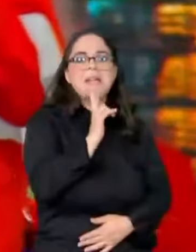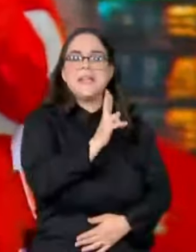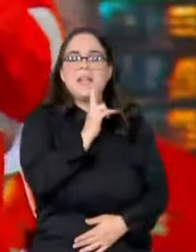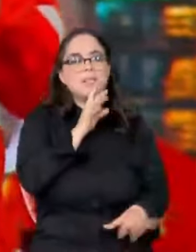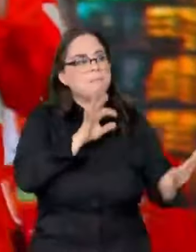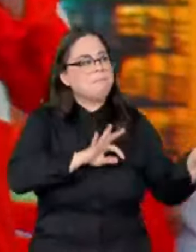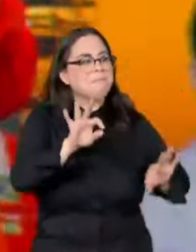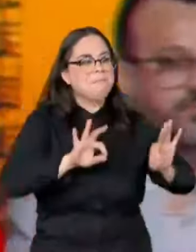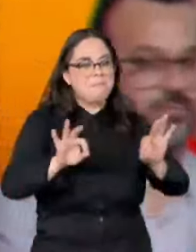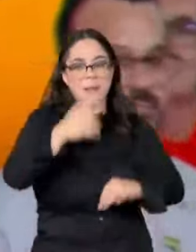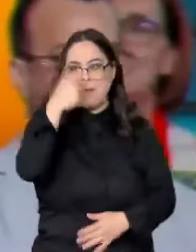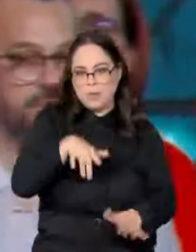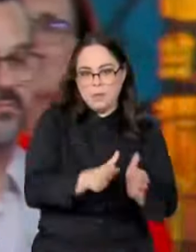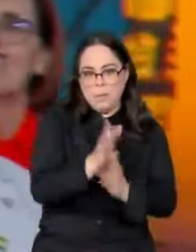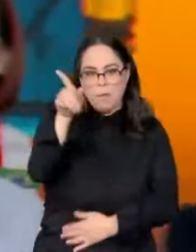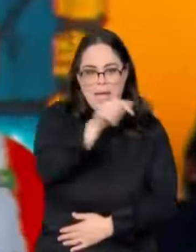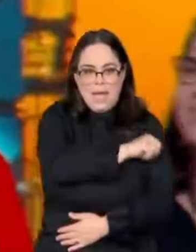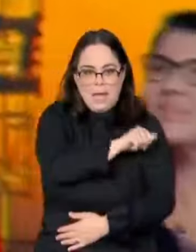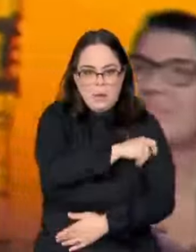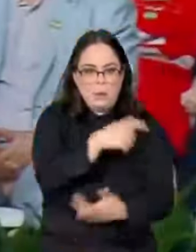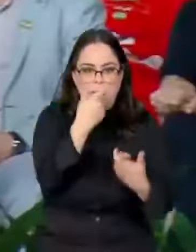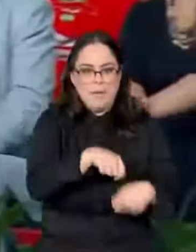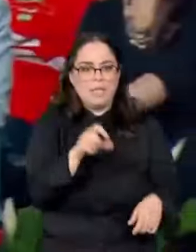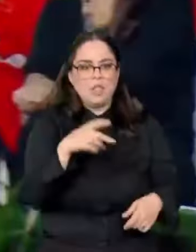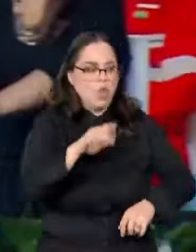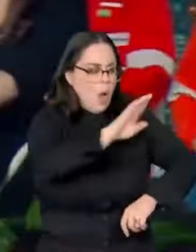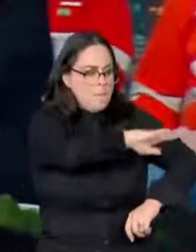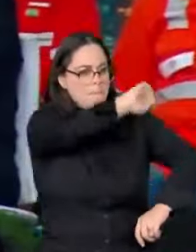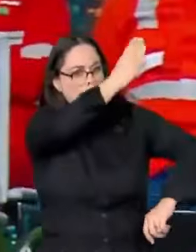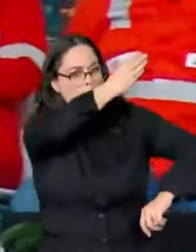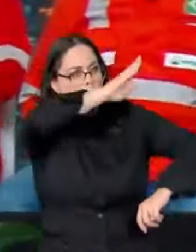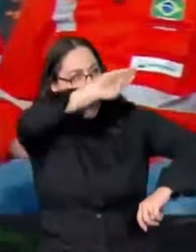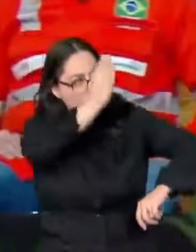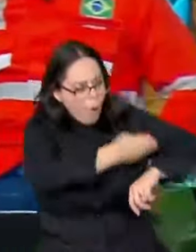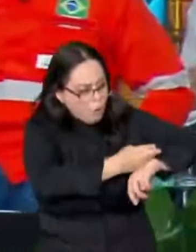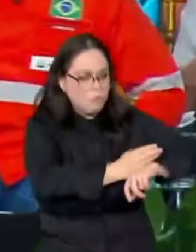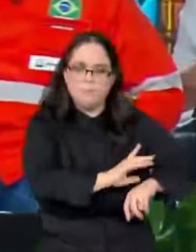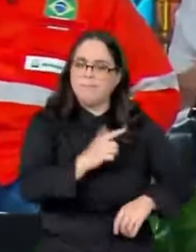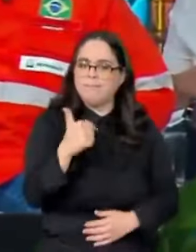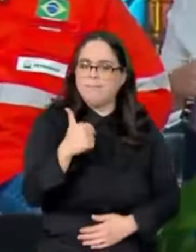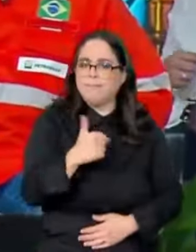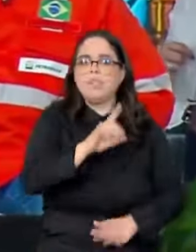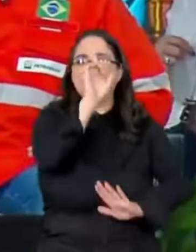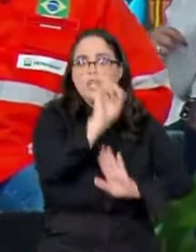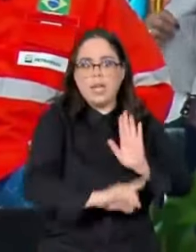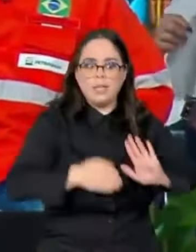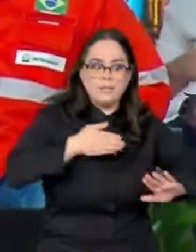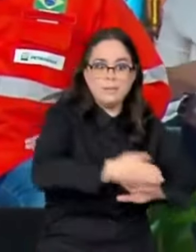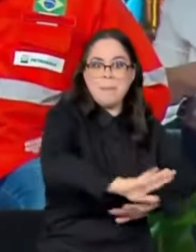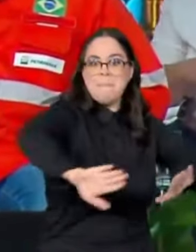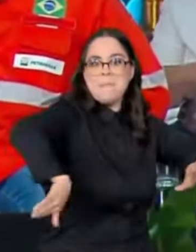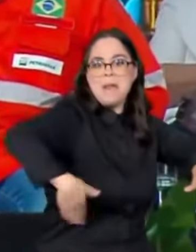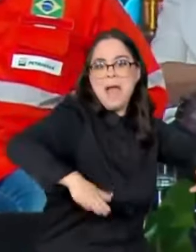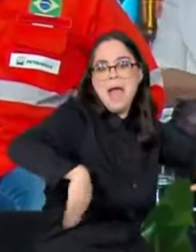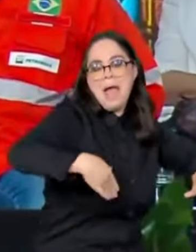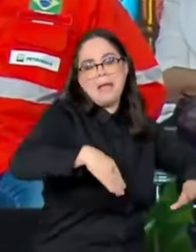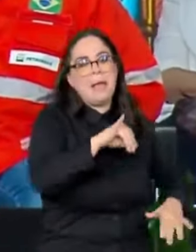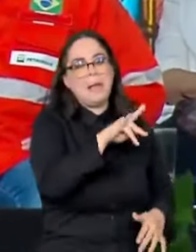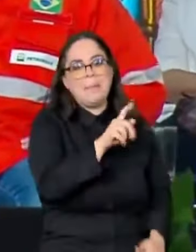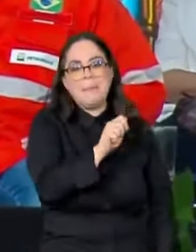os pobres do Rio de Janeiro não têm que ficar só nos morros, eles têm que ter o direito de ir para a praia de Ipanema,